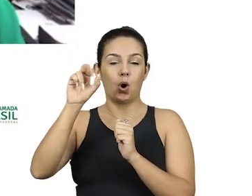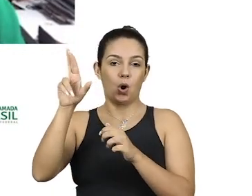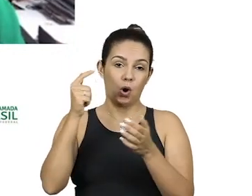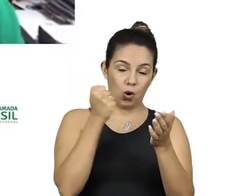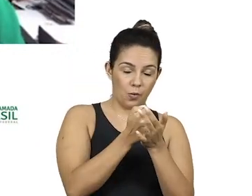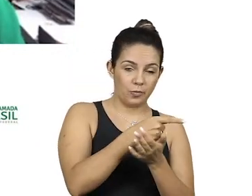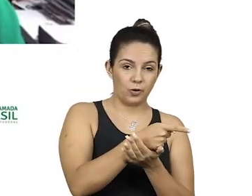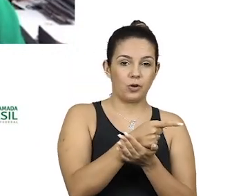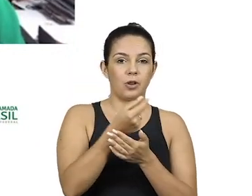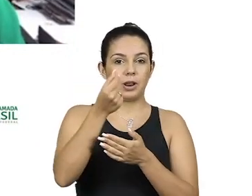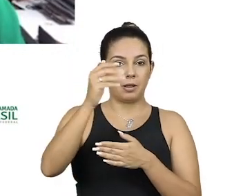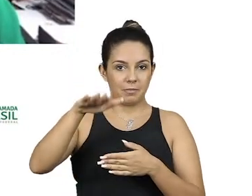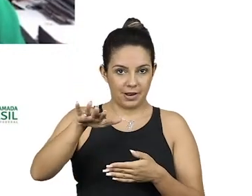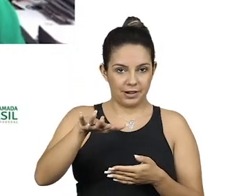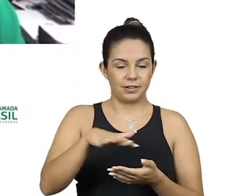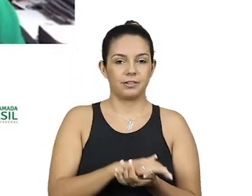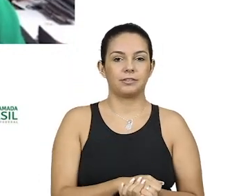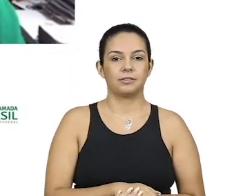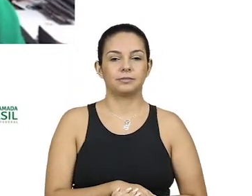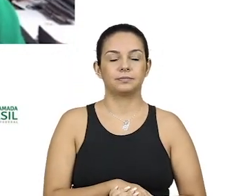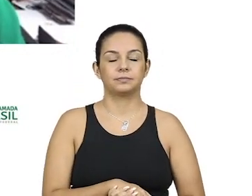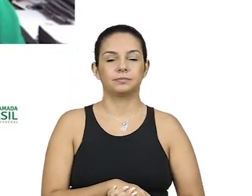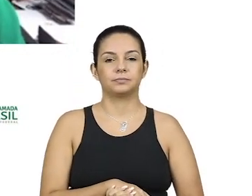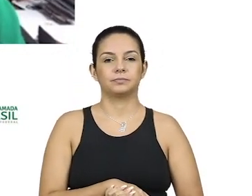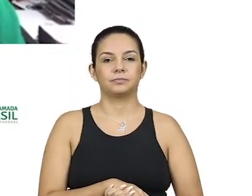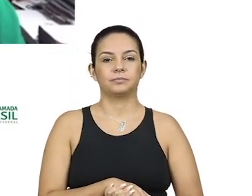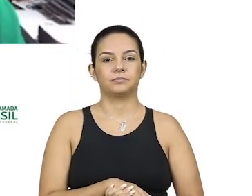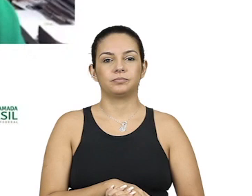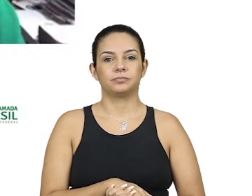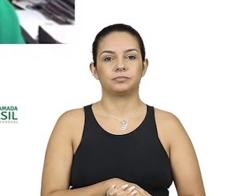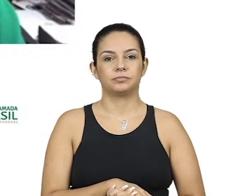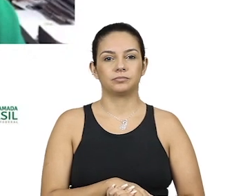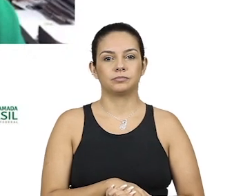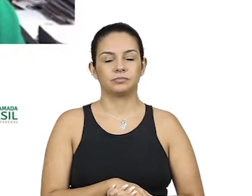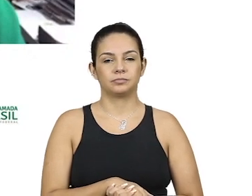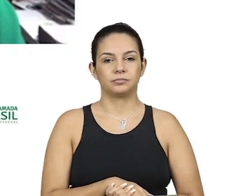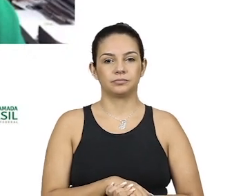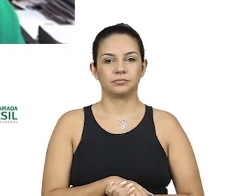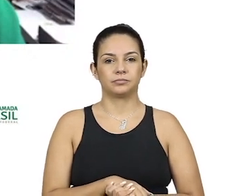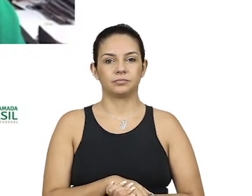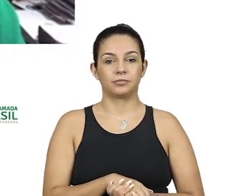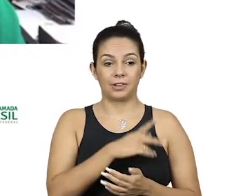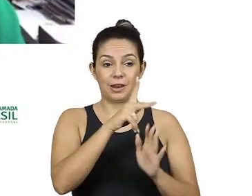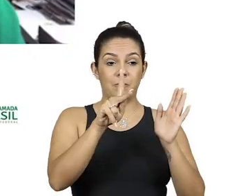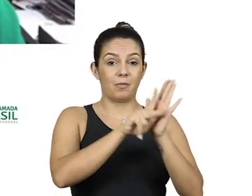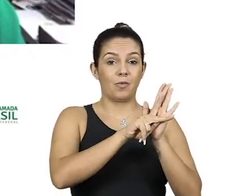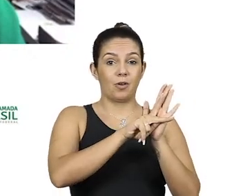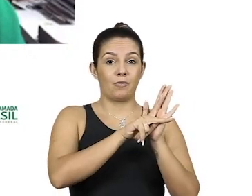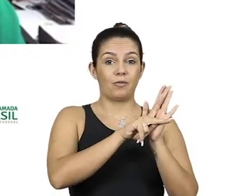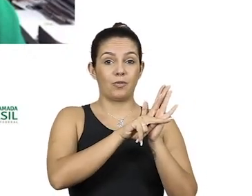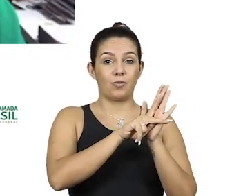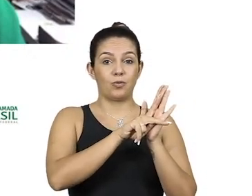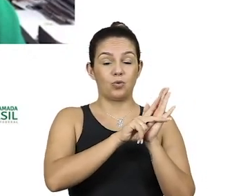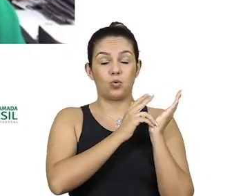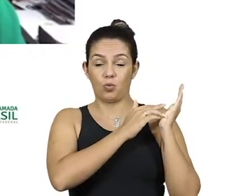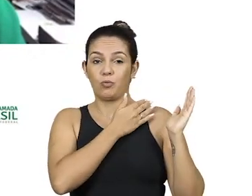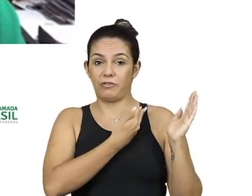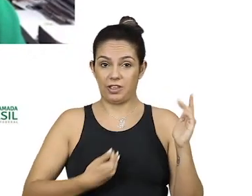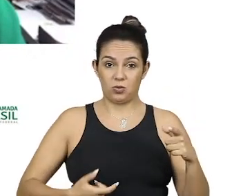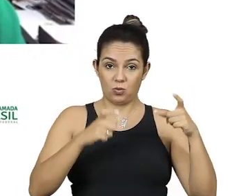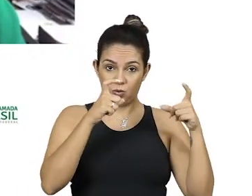que comprou por preço de banana, porque era espaço tombado, e que logo